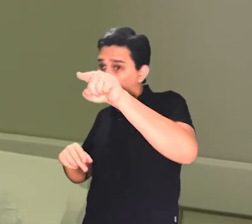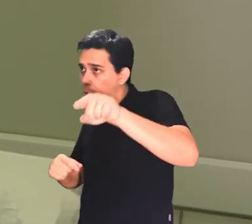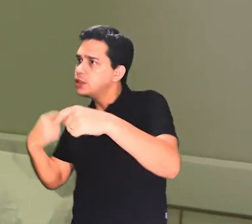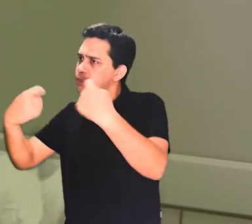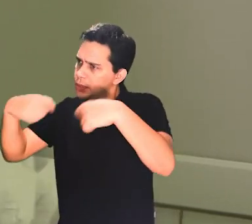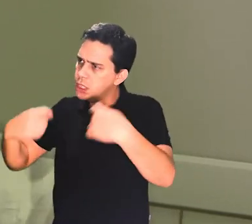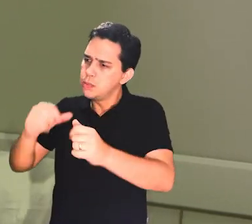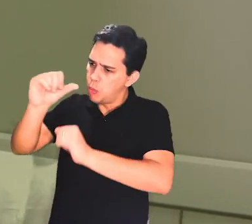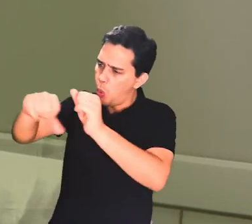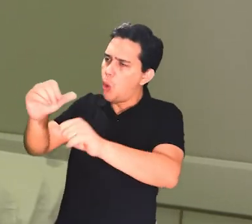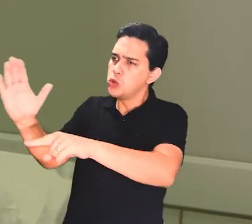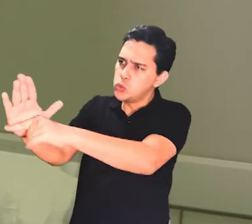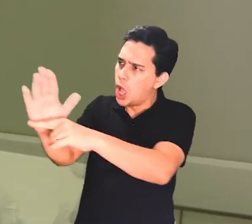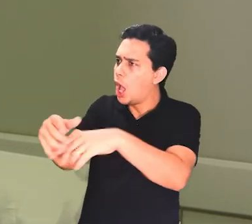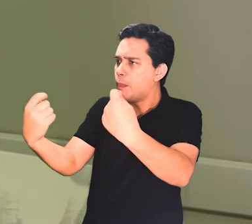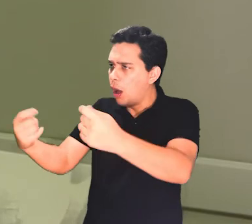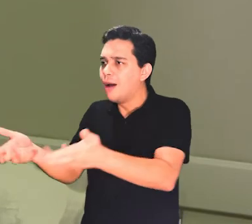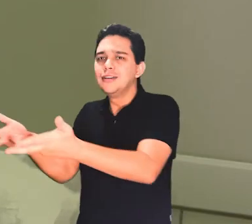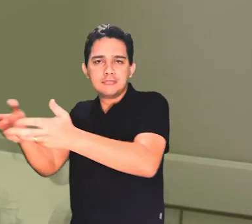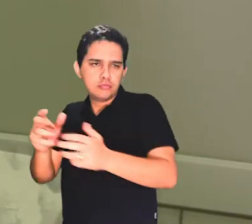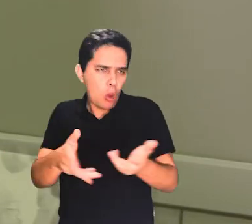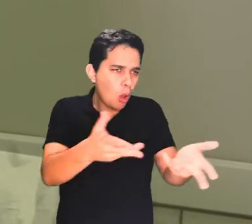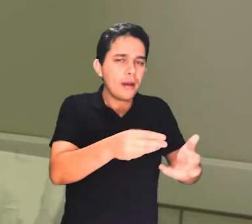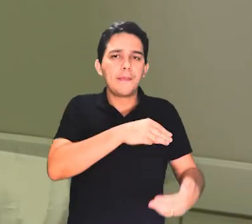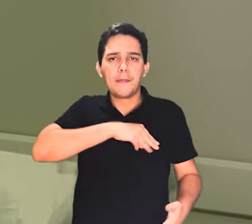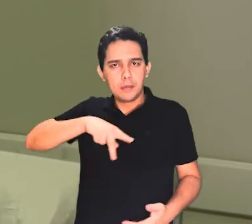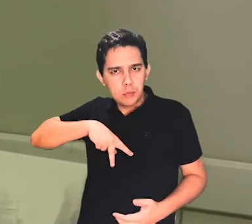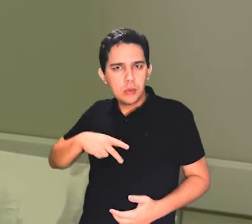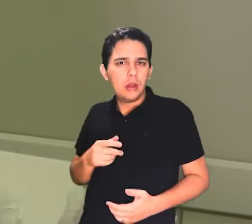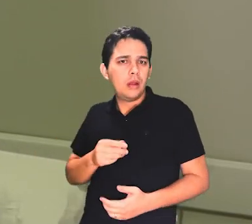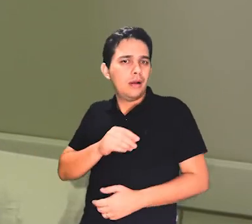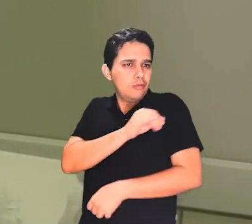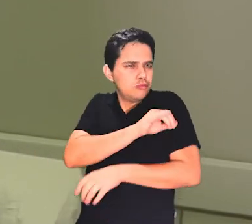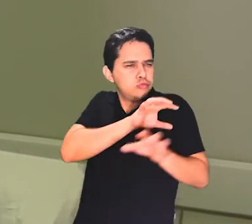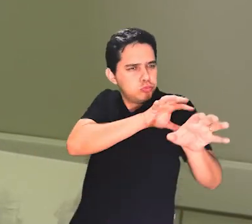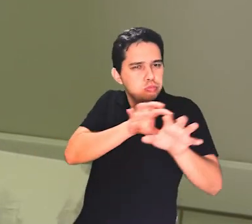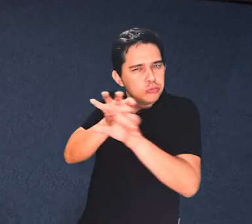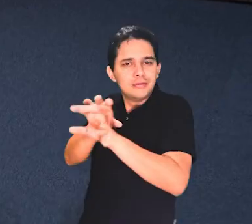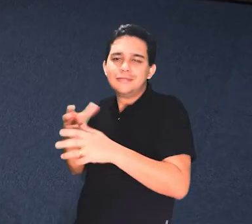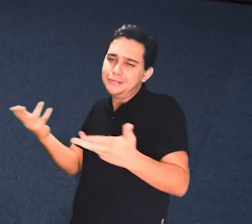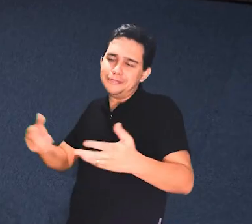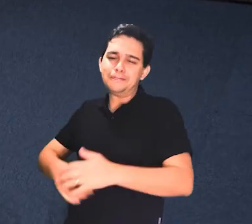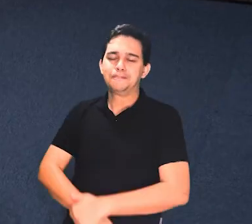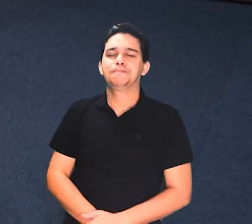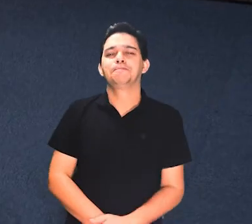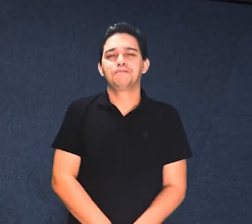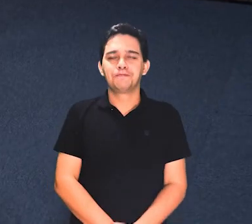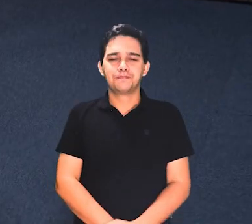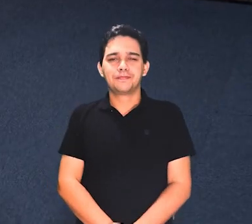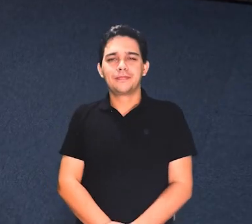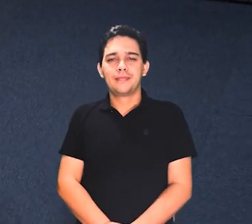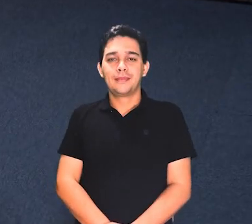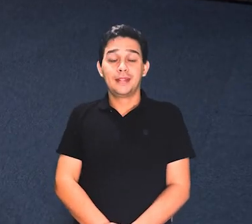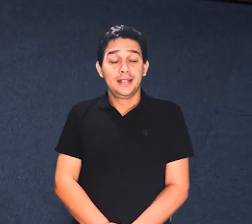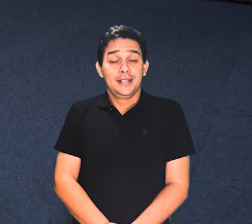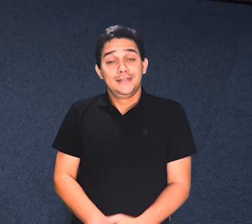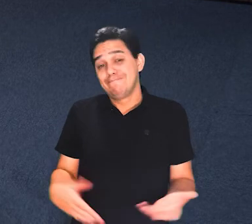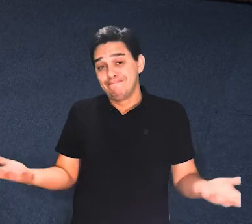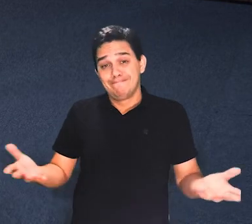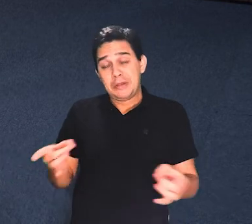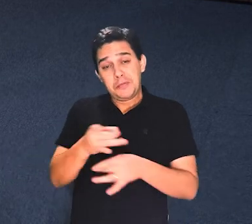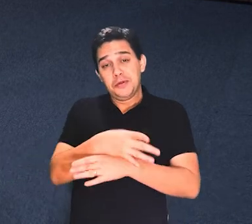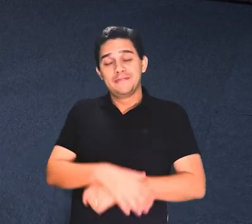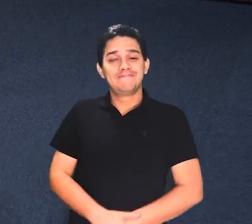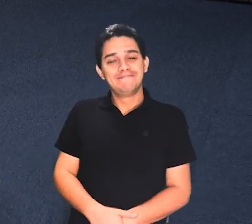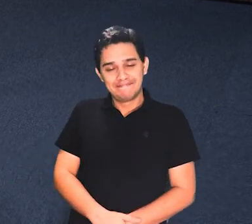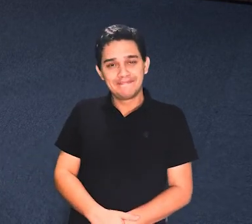sejam corrigidas. Então, essa ressalva que eu queria fazer, porque eu acho que é bem importante. E por hoje é só. Para rever esta